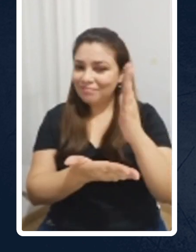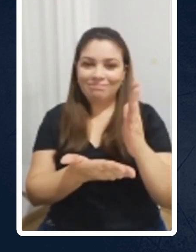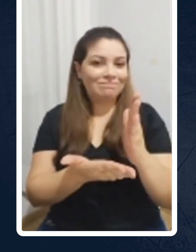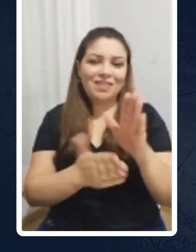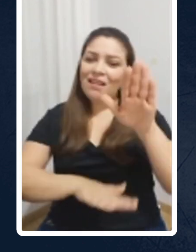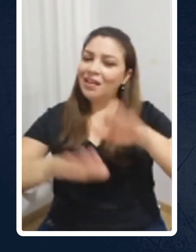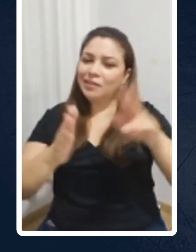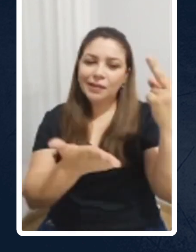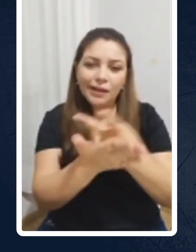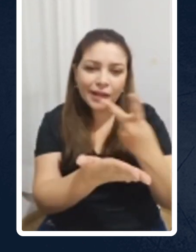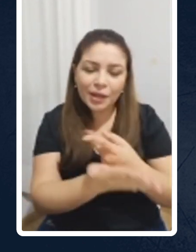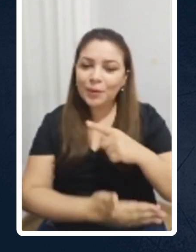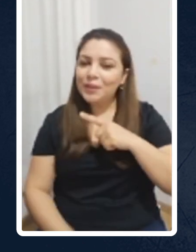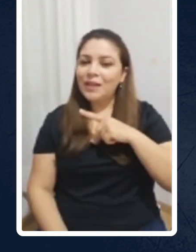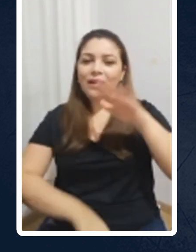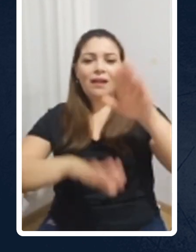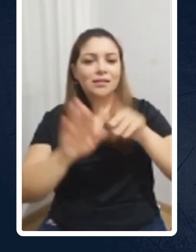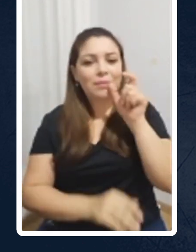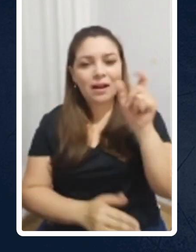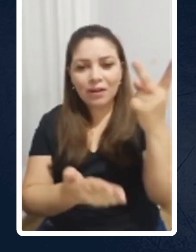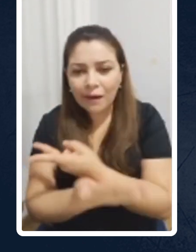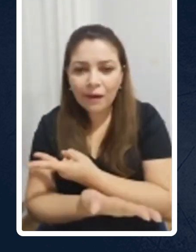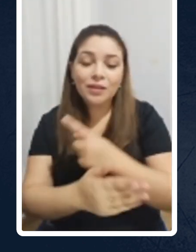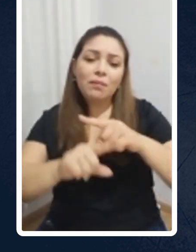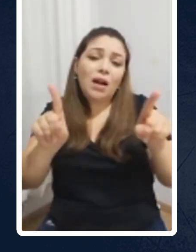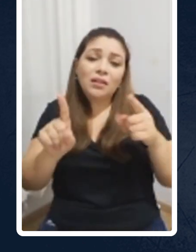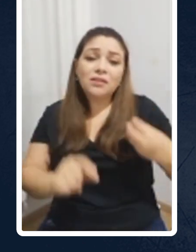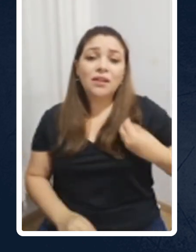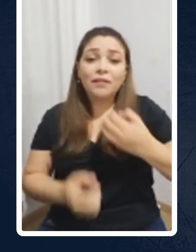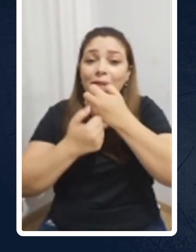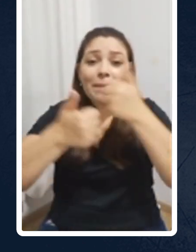dito. Mas viva bem.